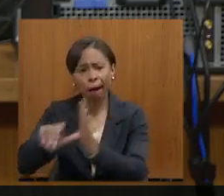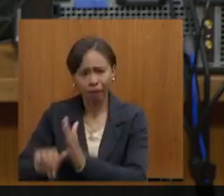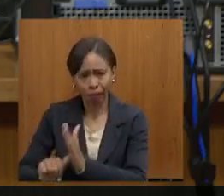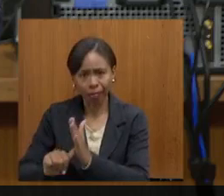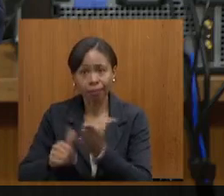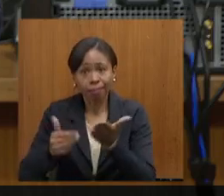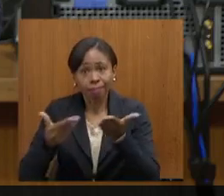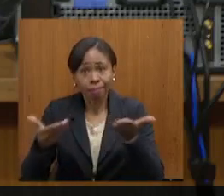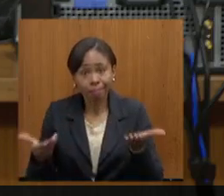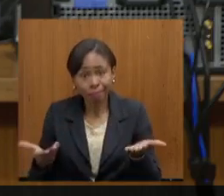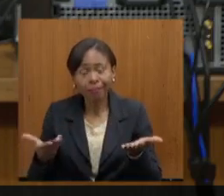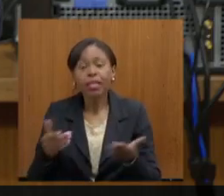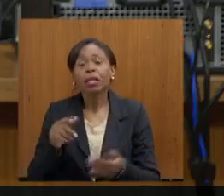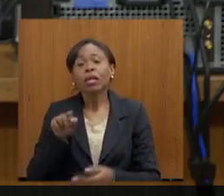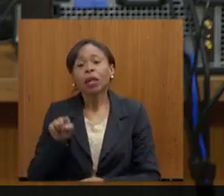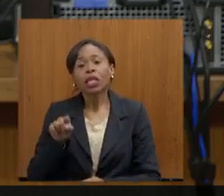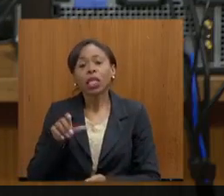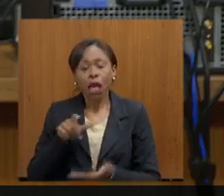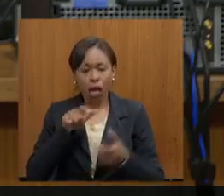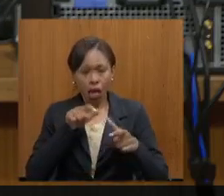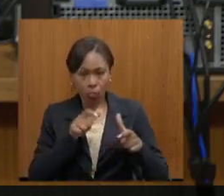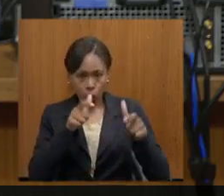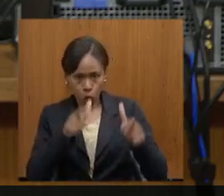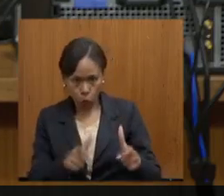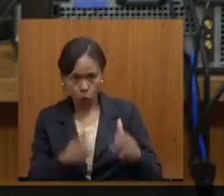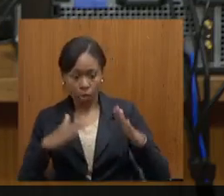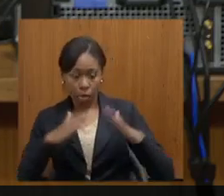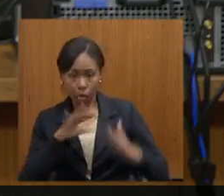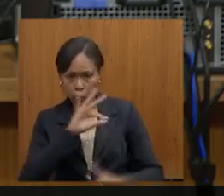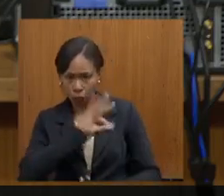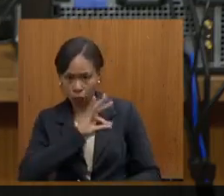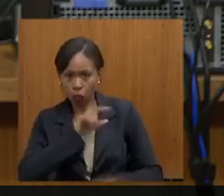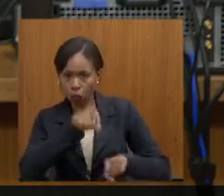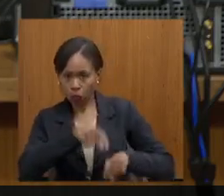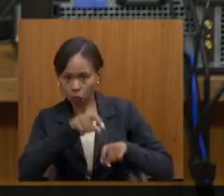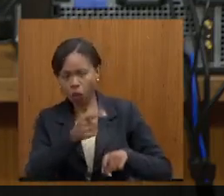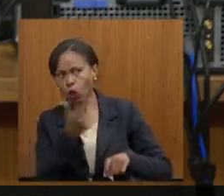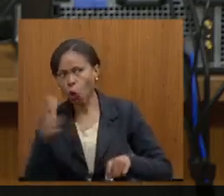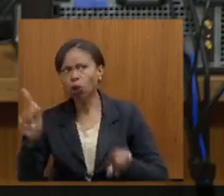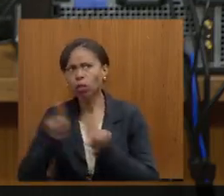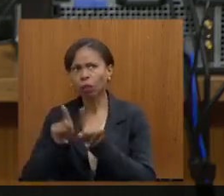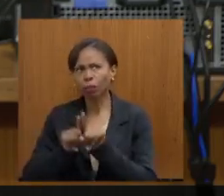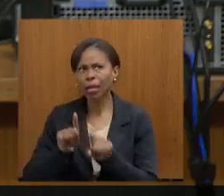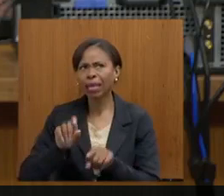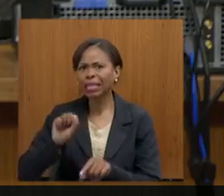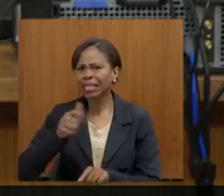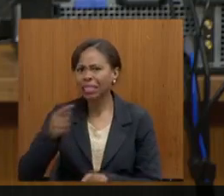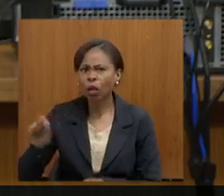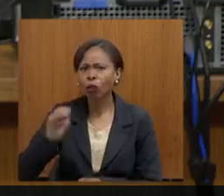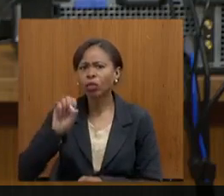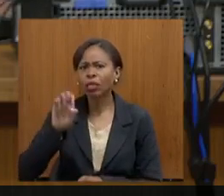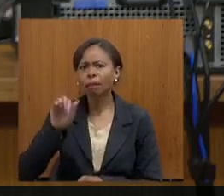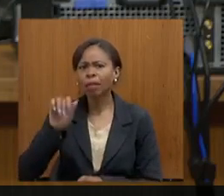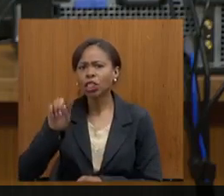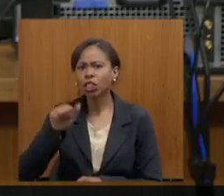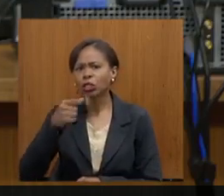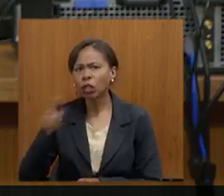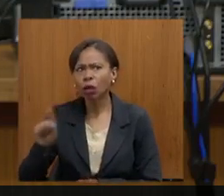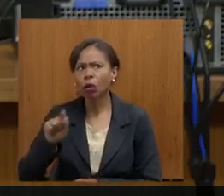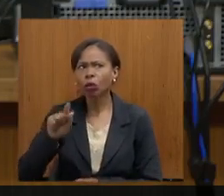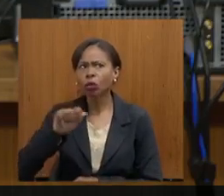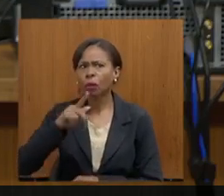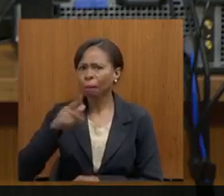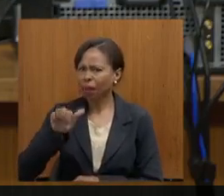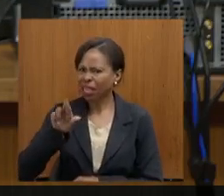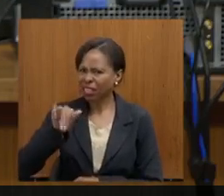seja já conhece a delegacia Rural e já temos um em São Sebastião do Paraíso estavam lá no sábado o outro sábado passado e tem uma outra